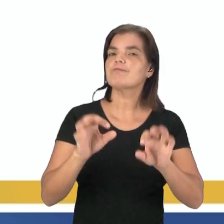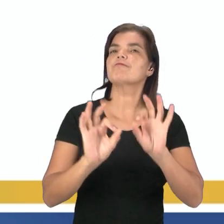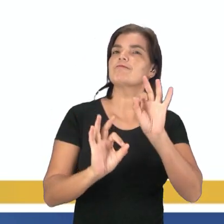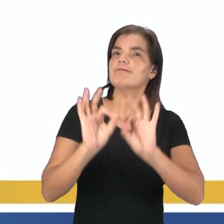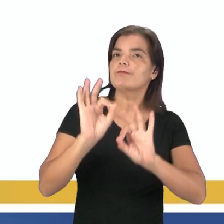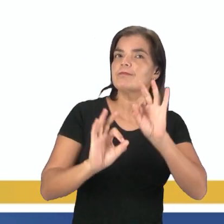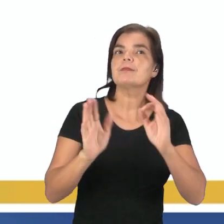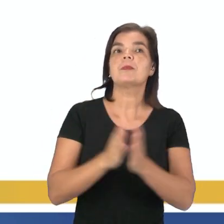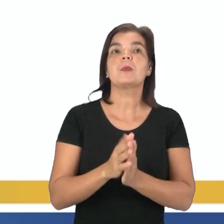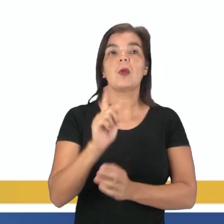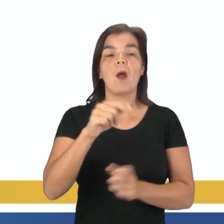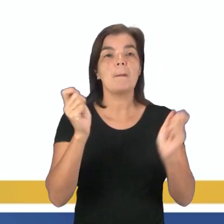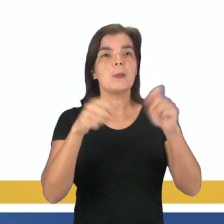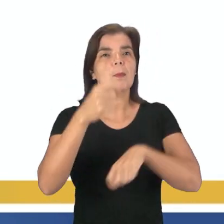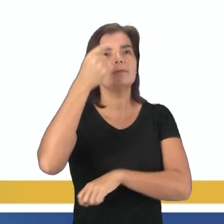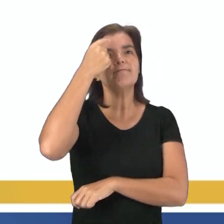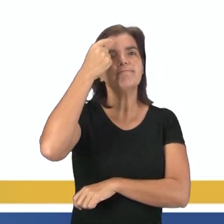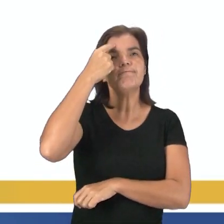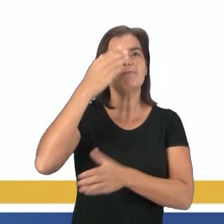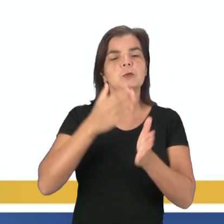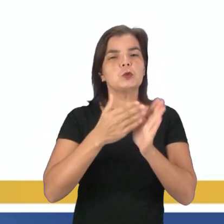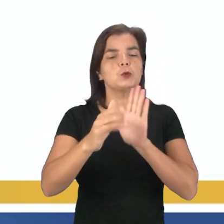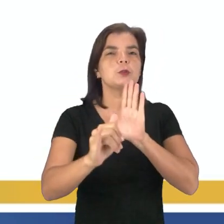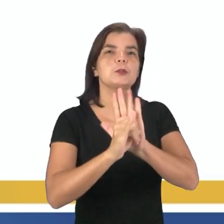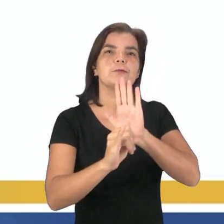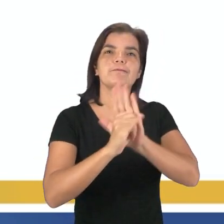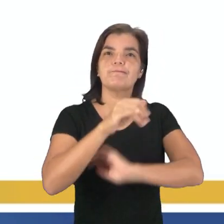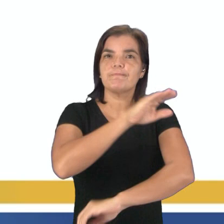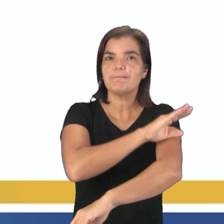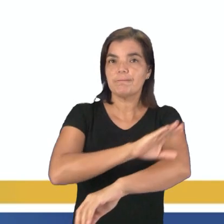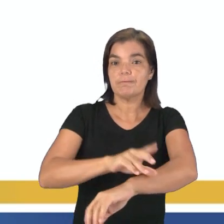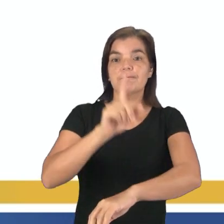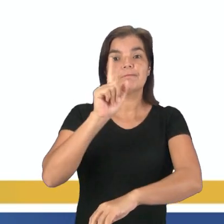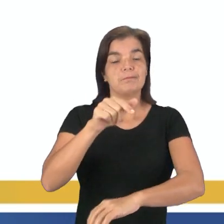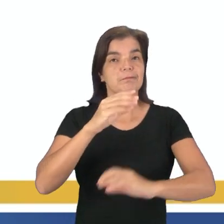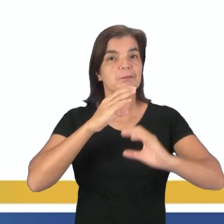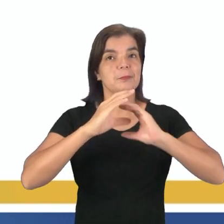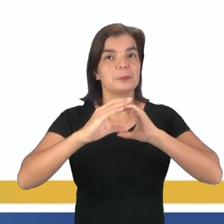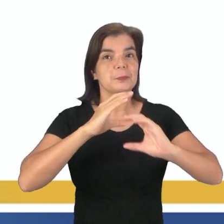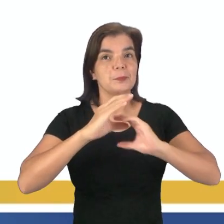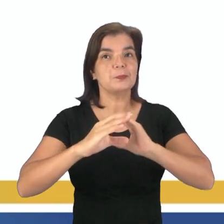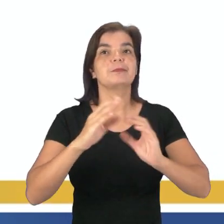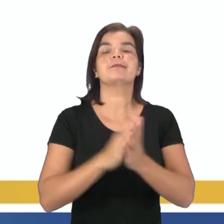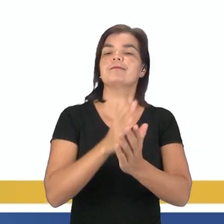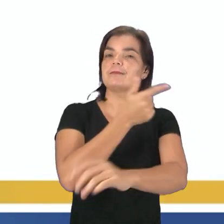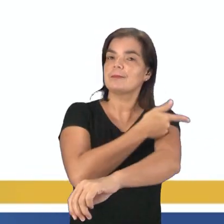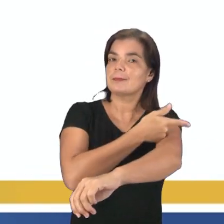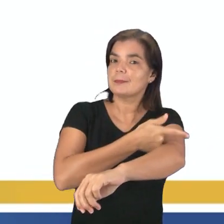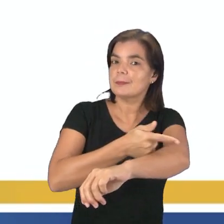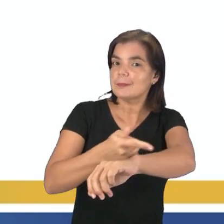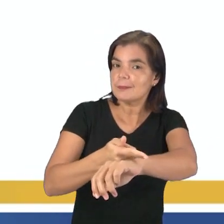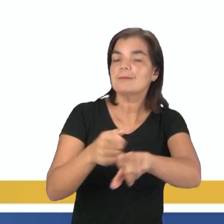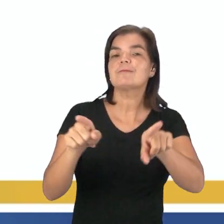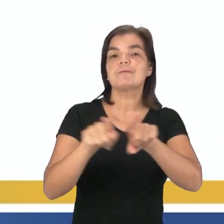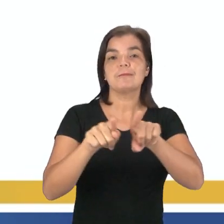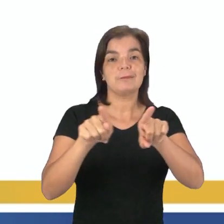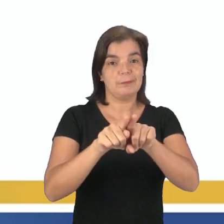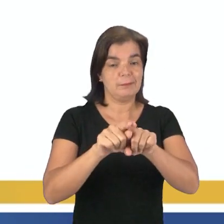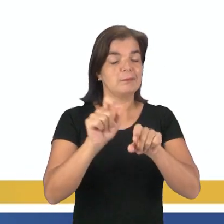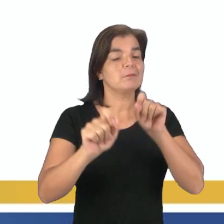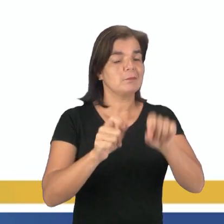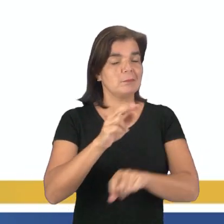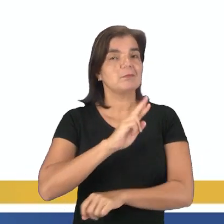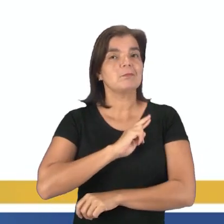possam constituí-la, é possível pensá-la a partir de uma identificação cultural, em que a música ou tradições